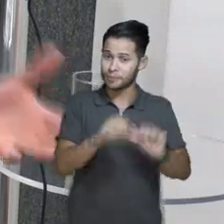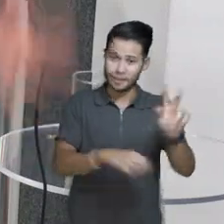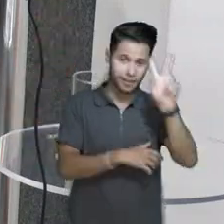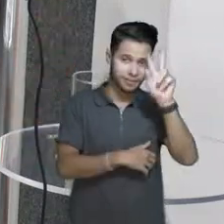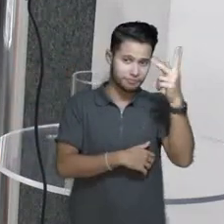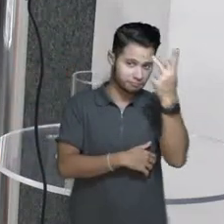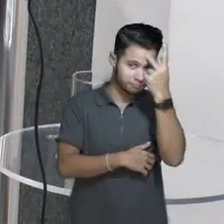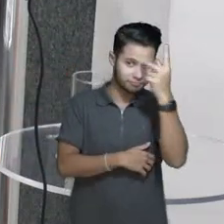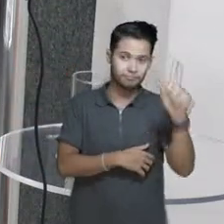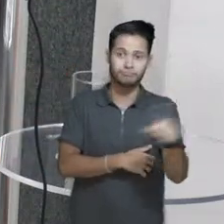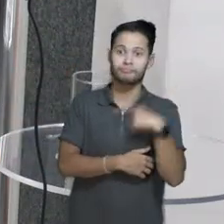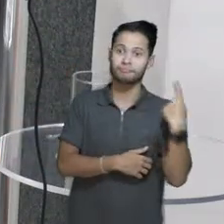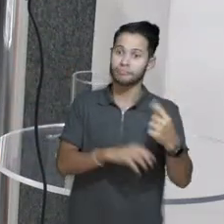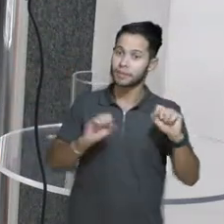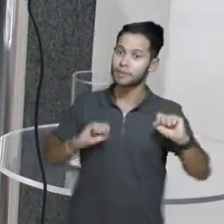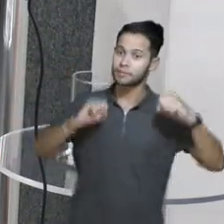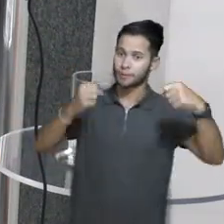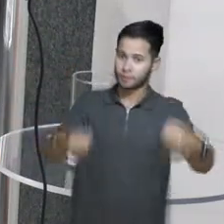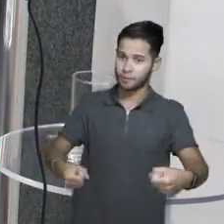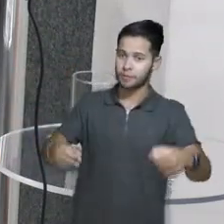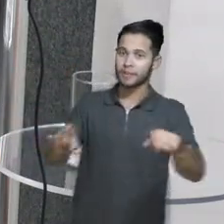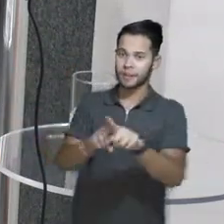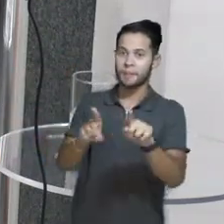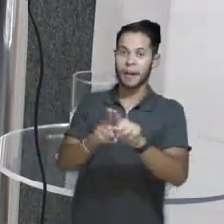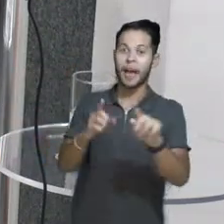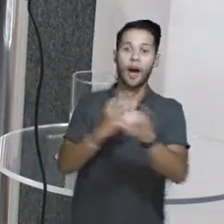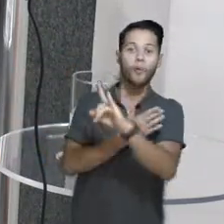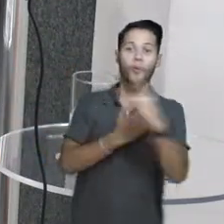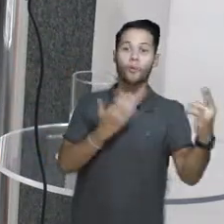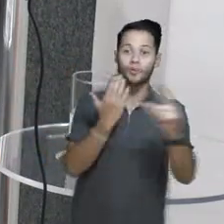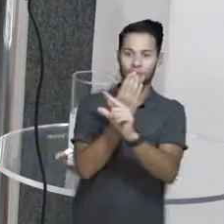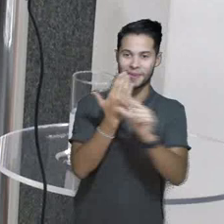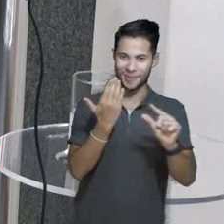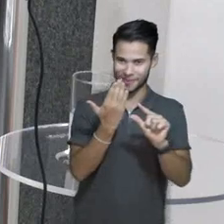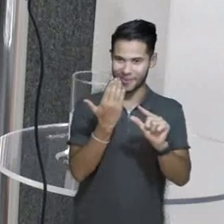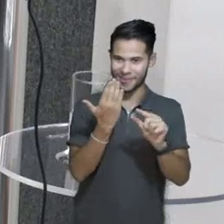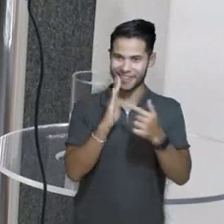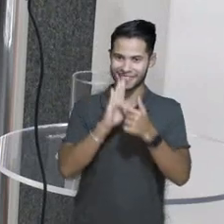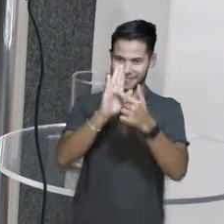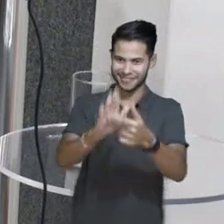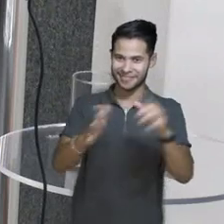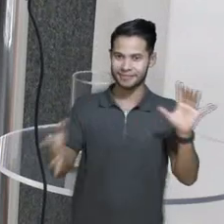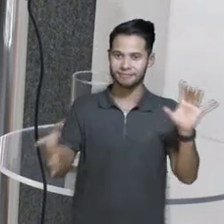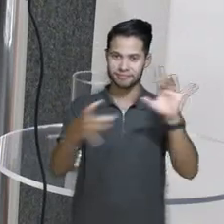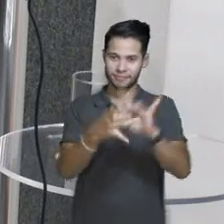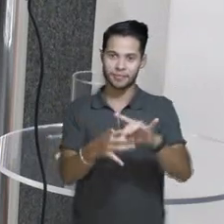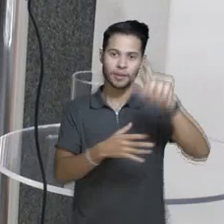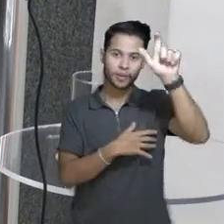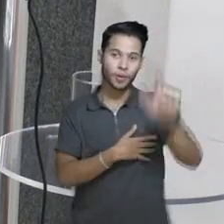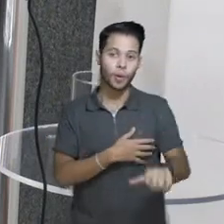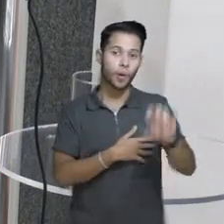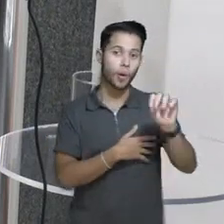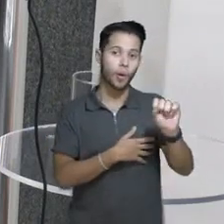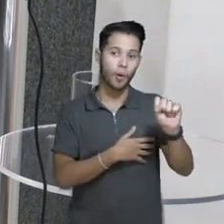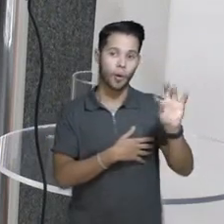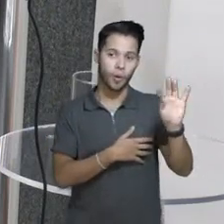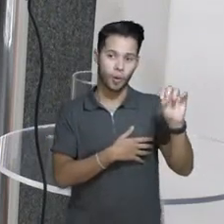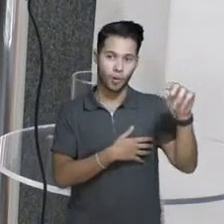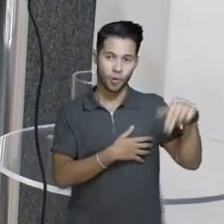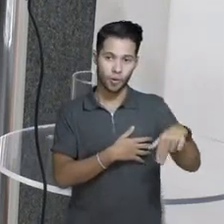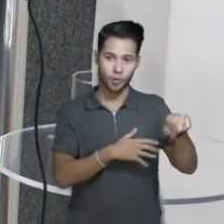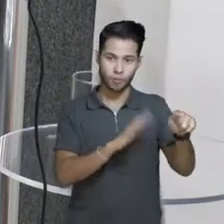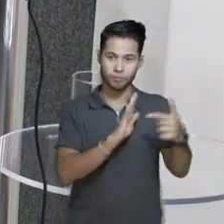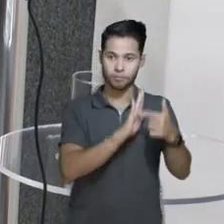realidade fazendo o link com a última autora para finalizar quando ostron vem e diz que tem que